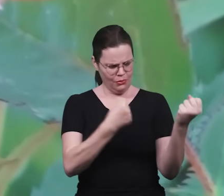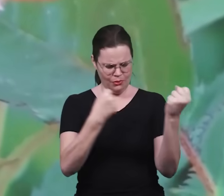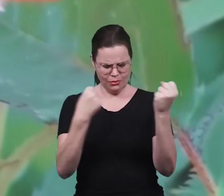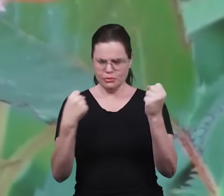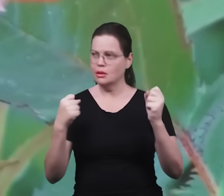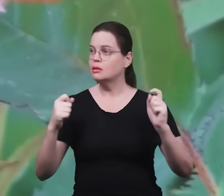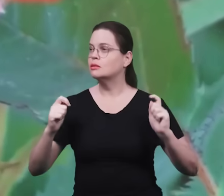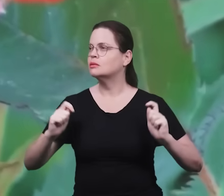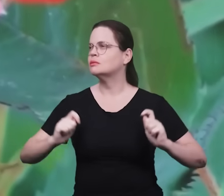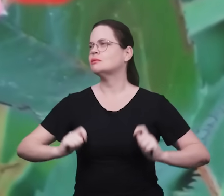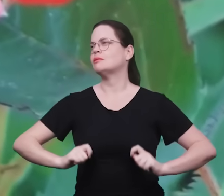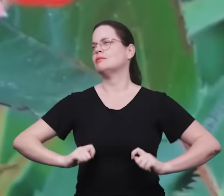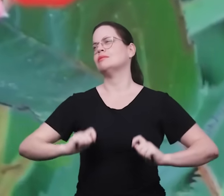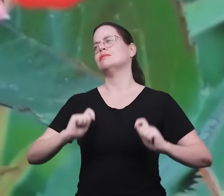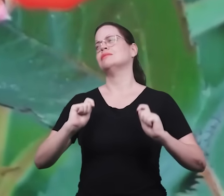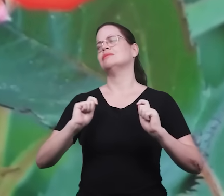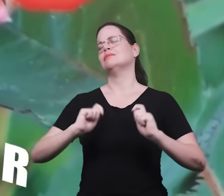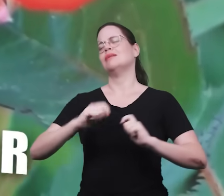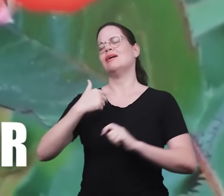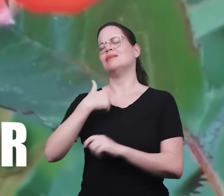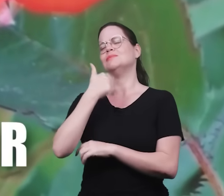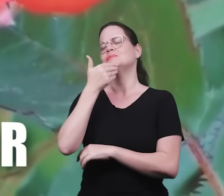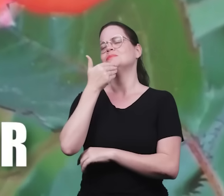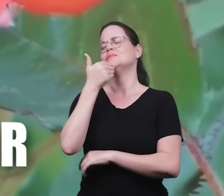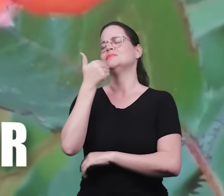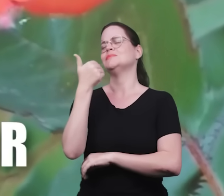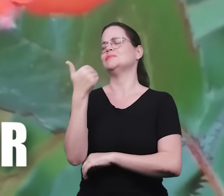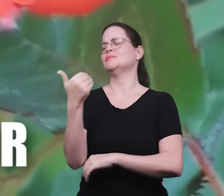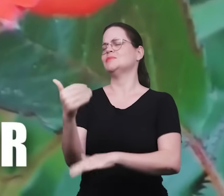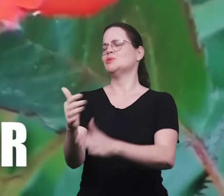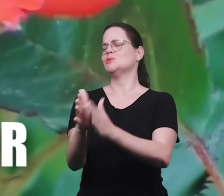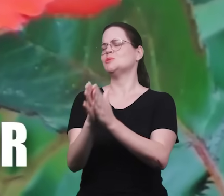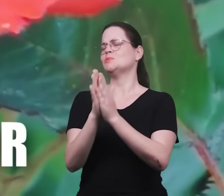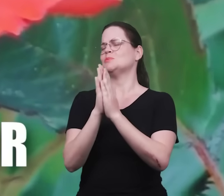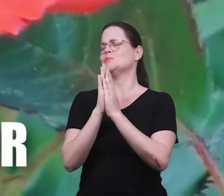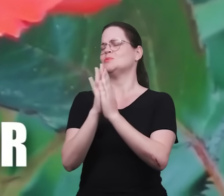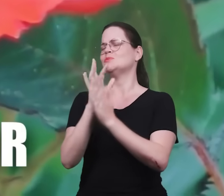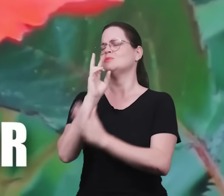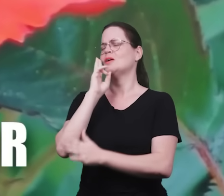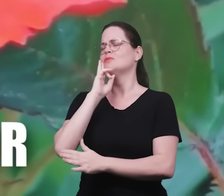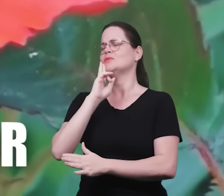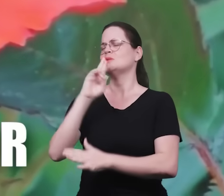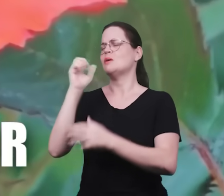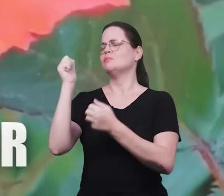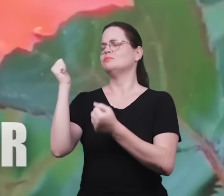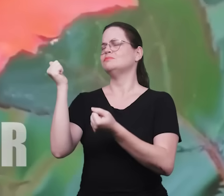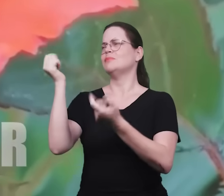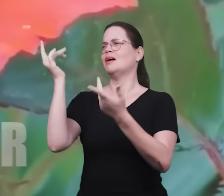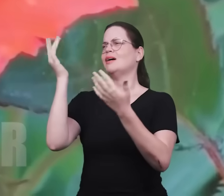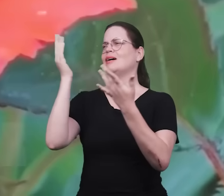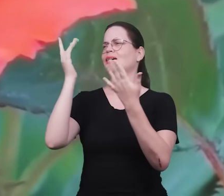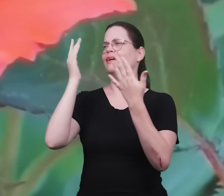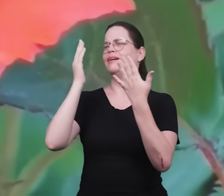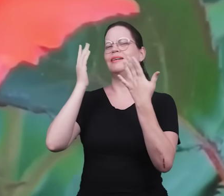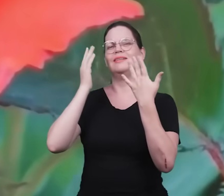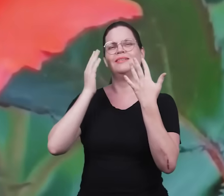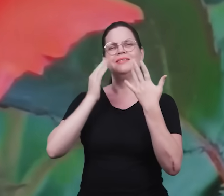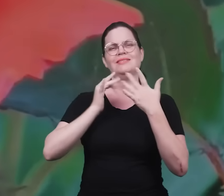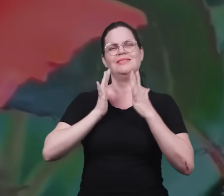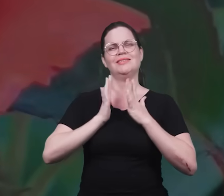Pelo poder que há em Teu sangue